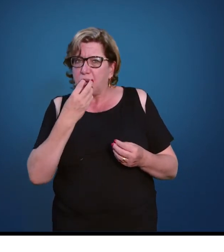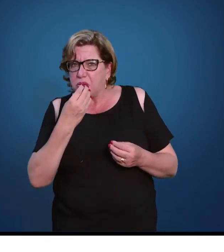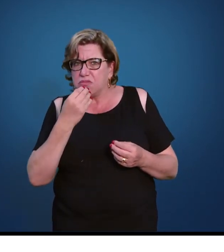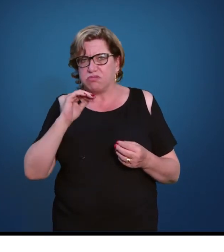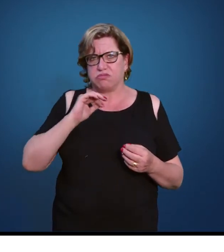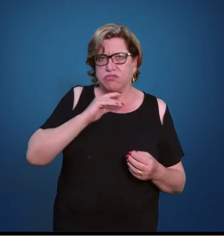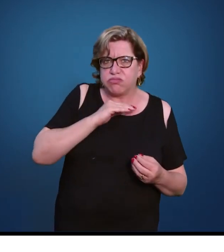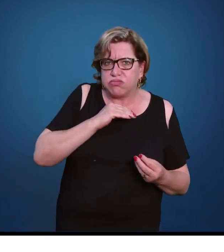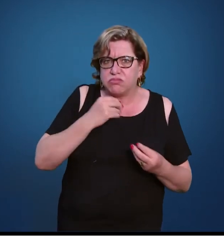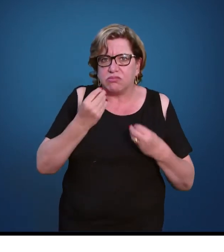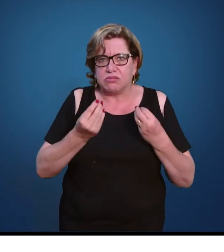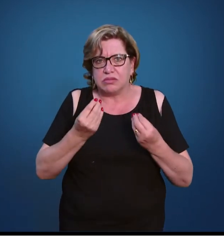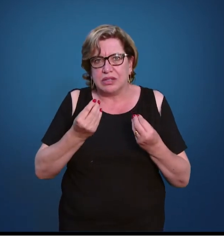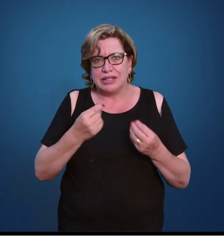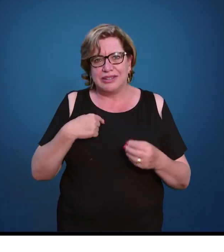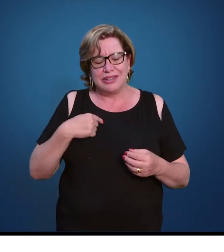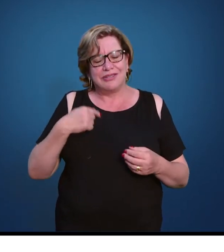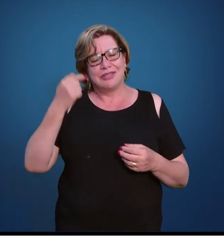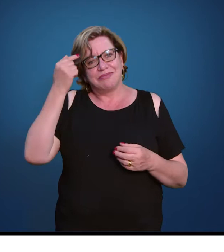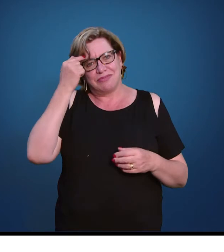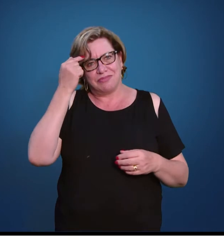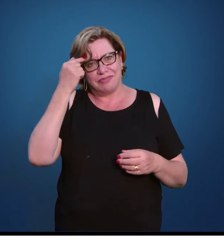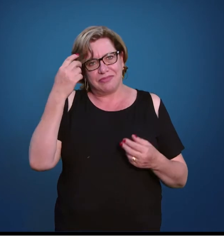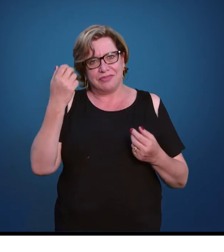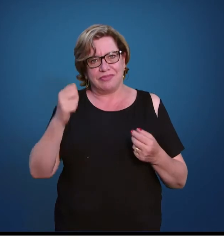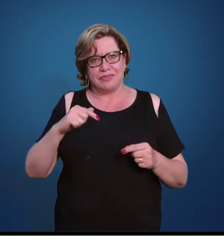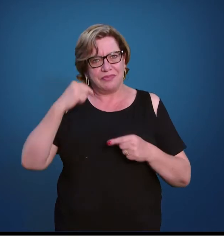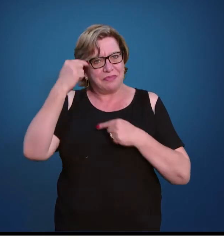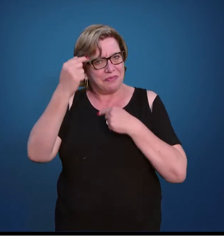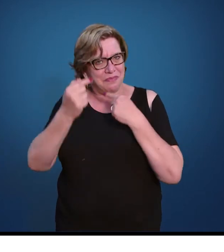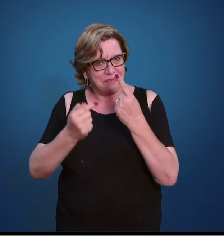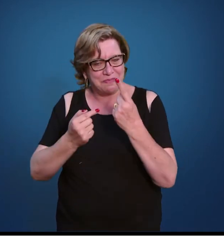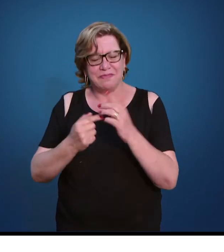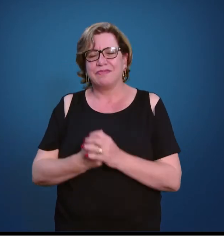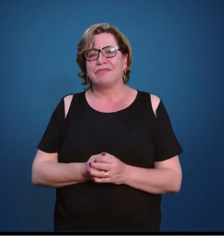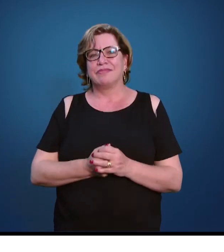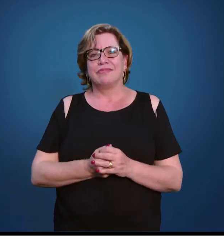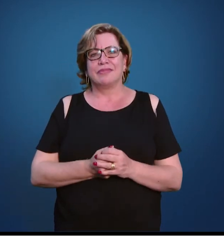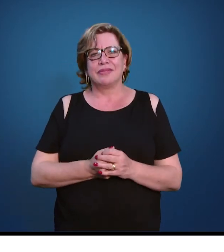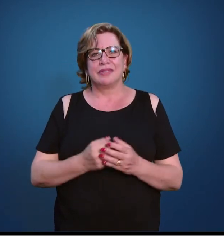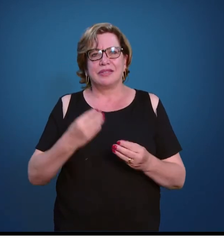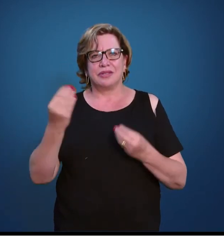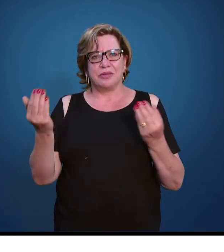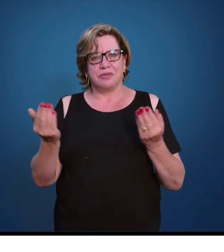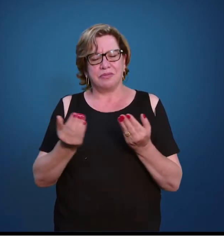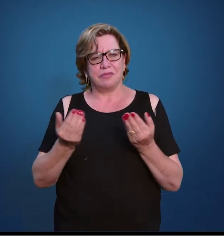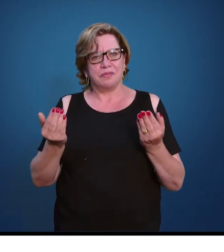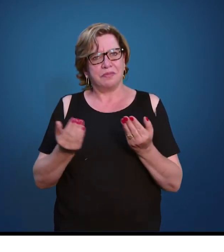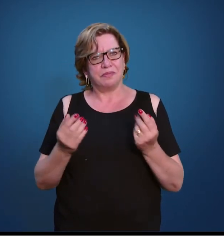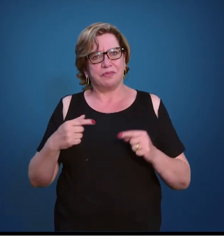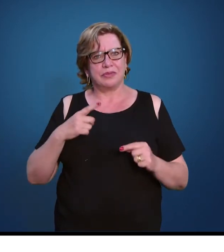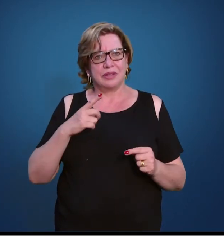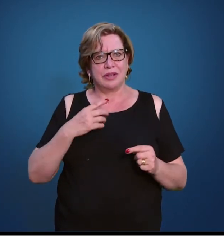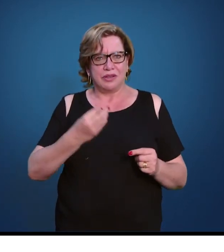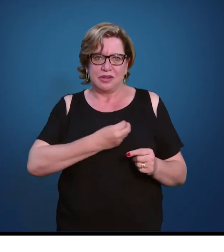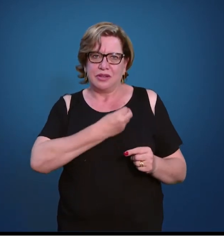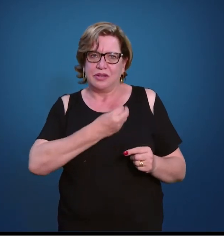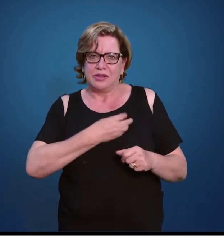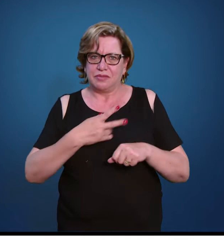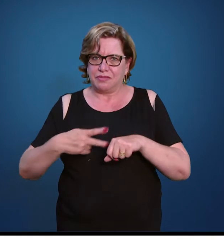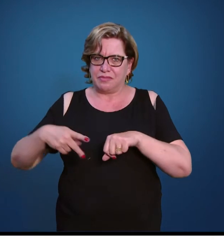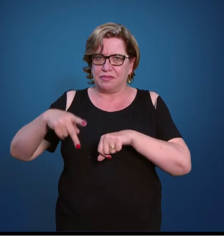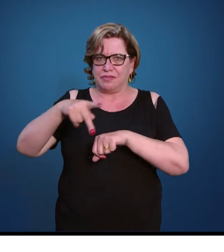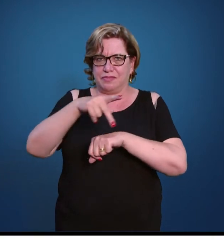bom? É uma outra análise que tem que ser feita posteriormente. Considerando hoje em dia que nós vivemos num